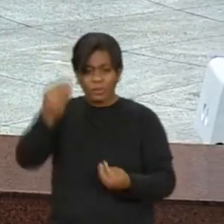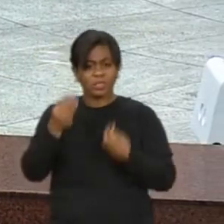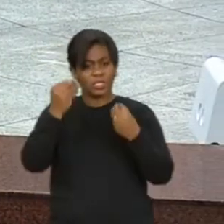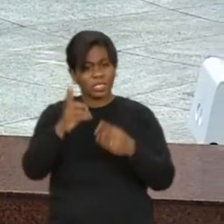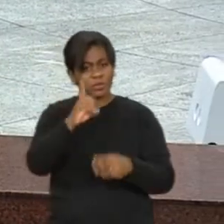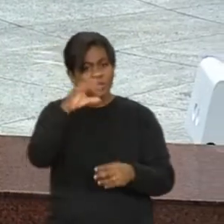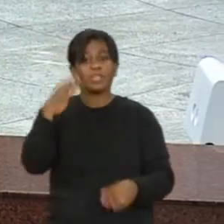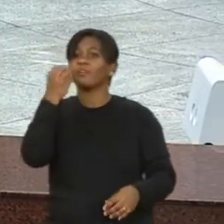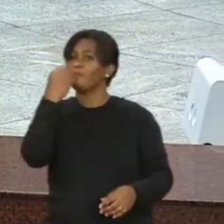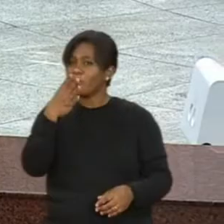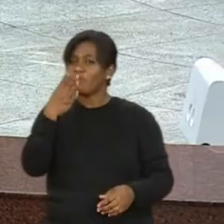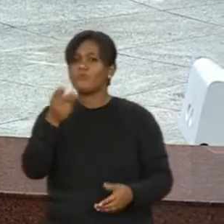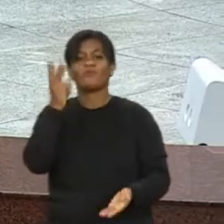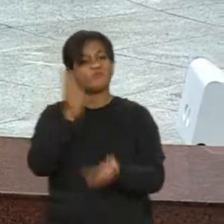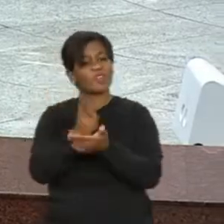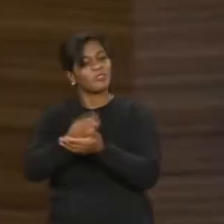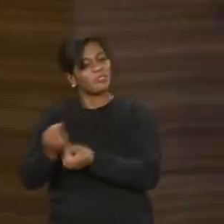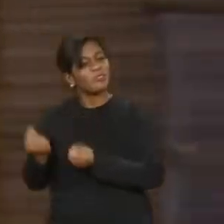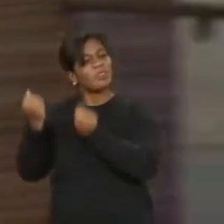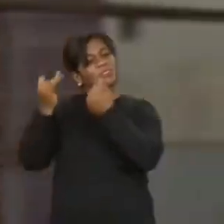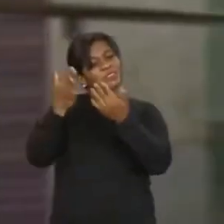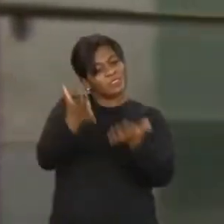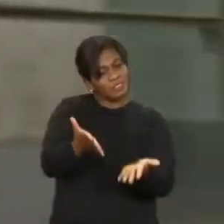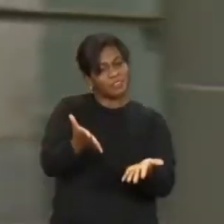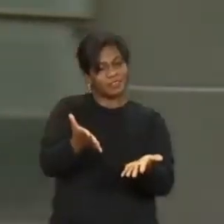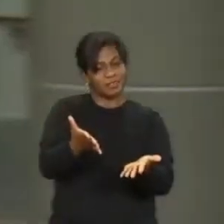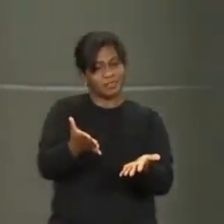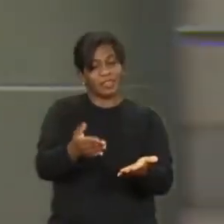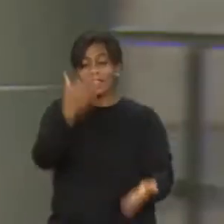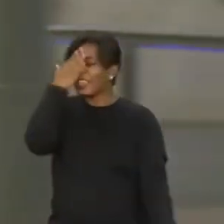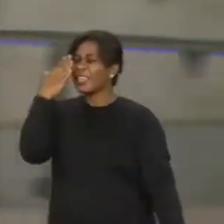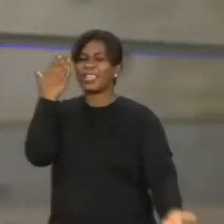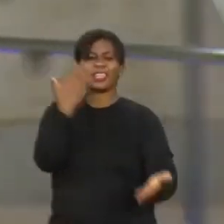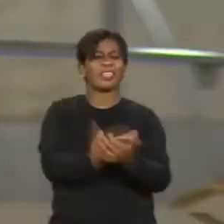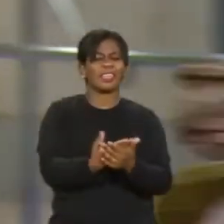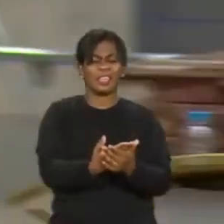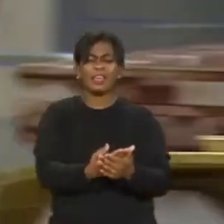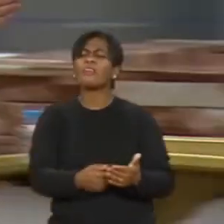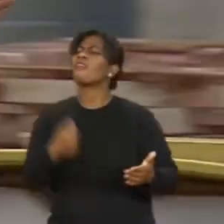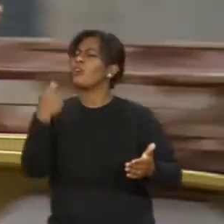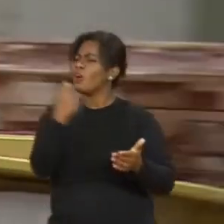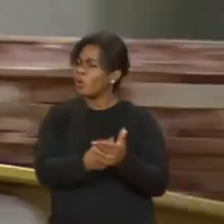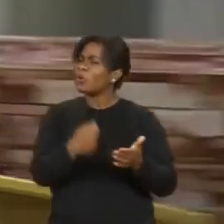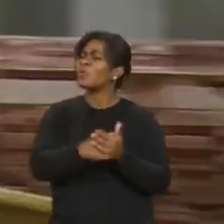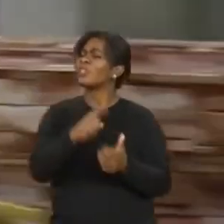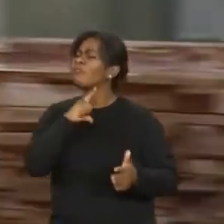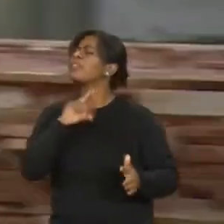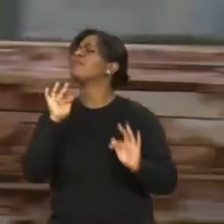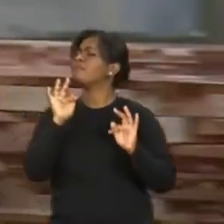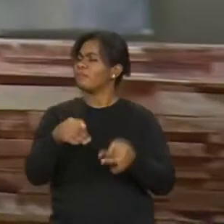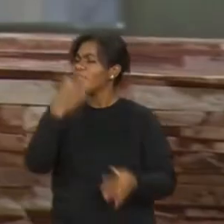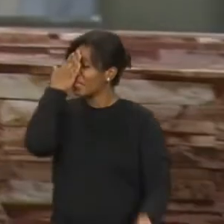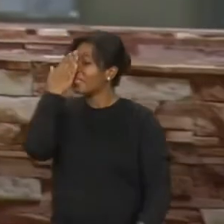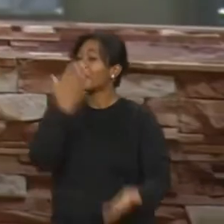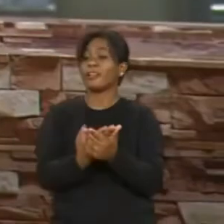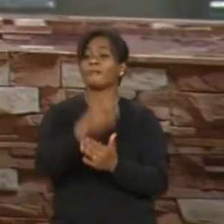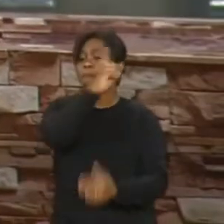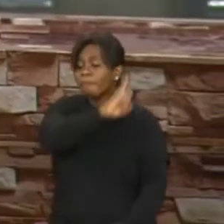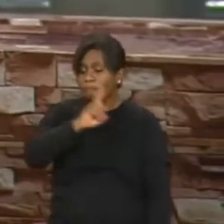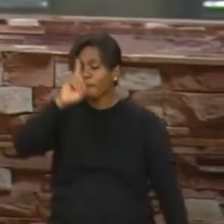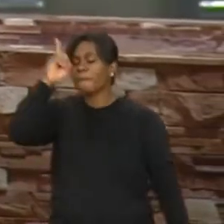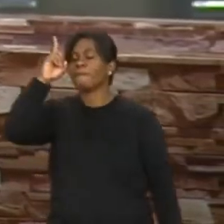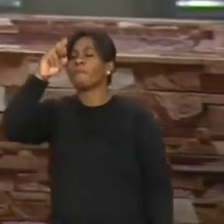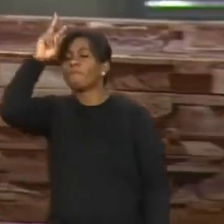continuar trazendo. Creia que as suas lutas vão passar. Creia que Deus